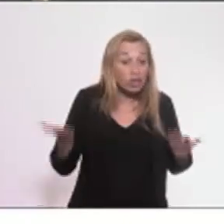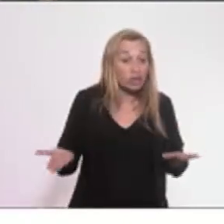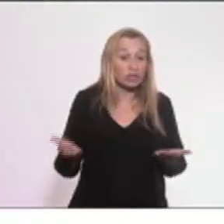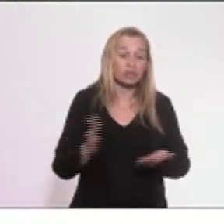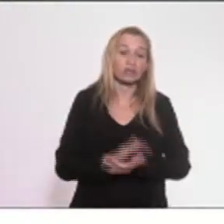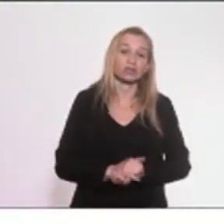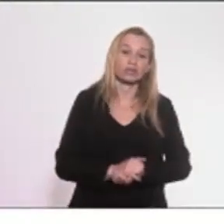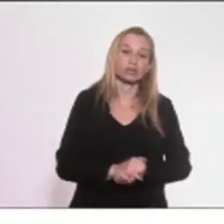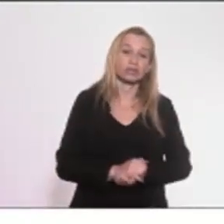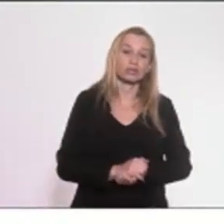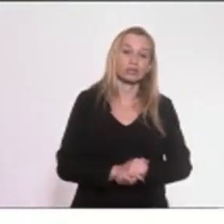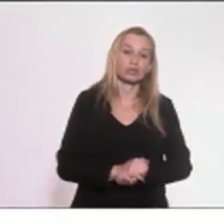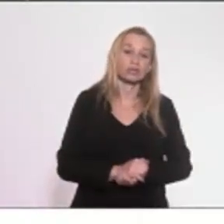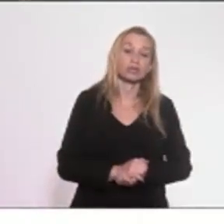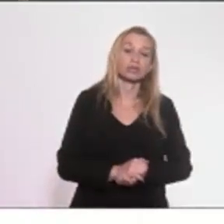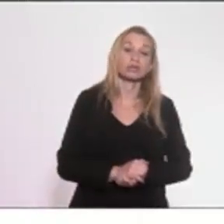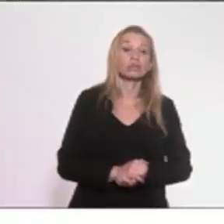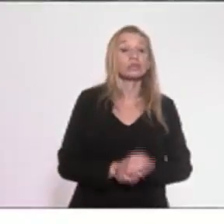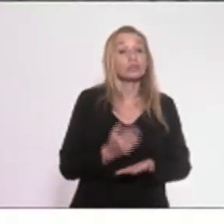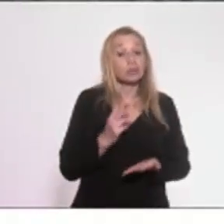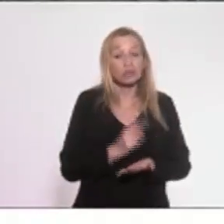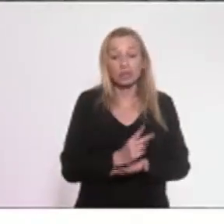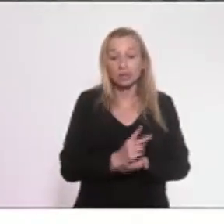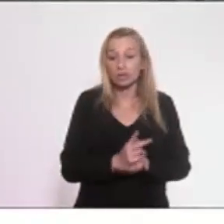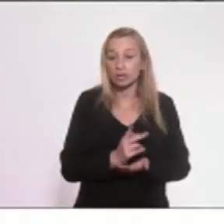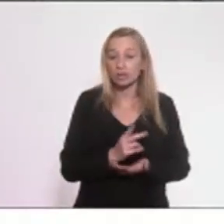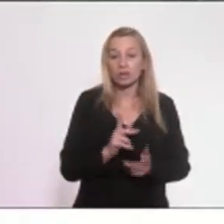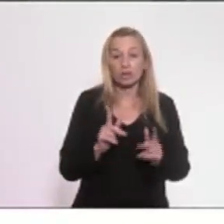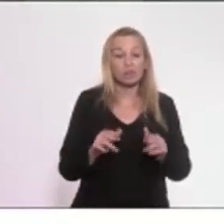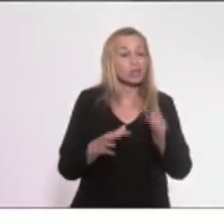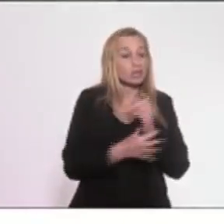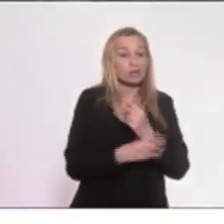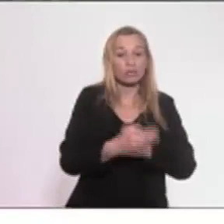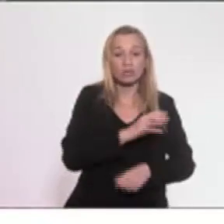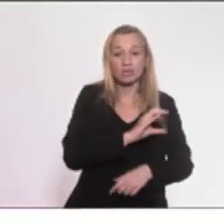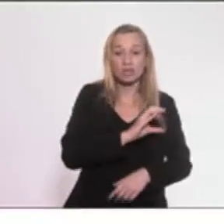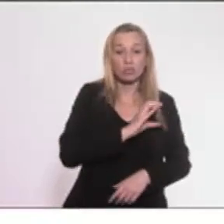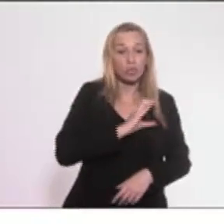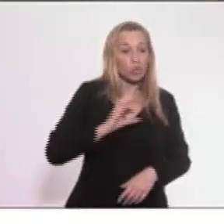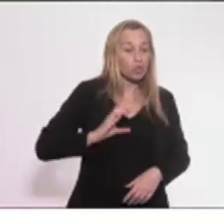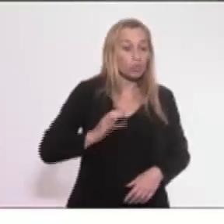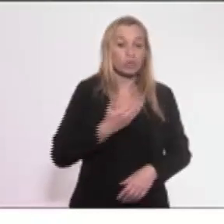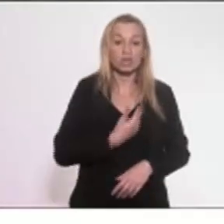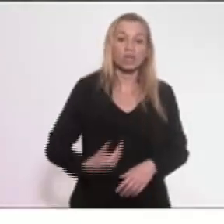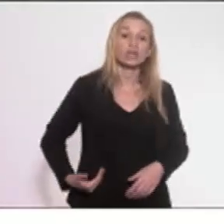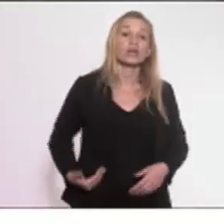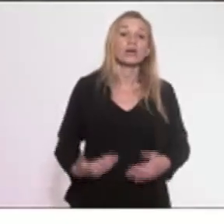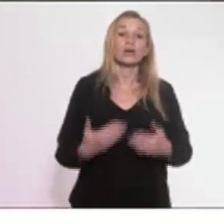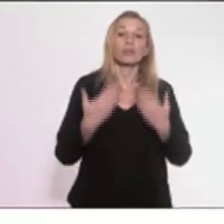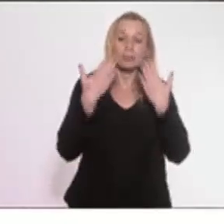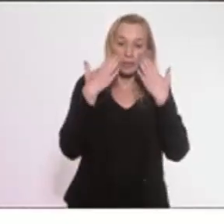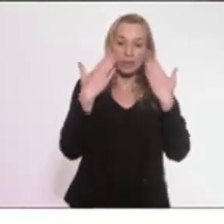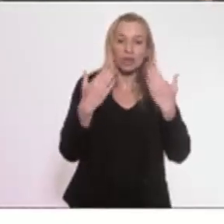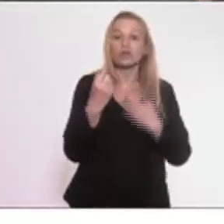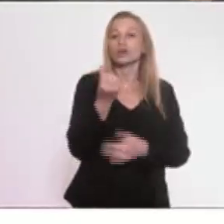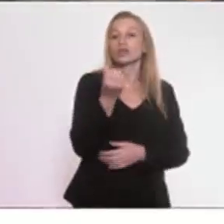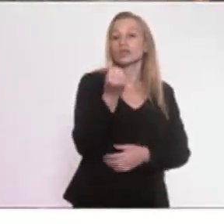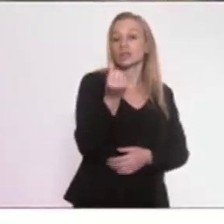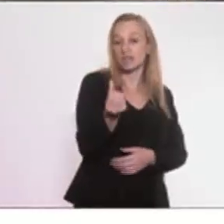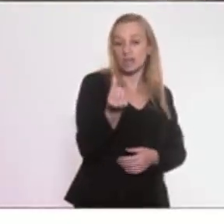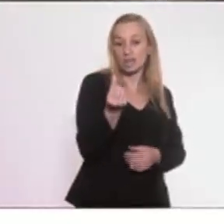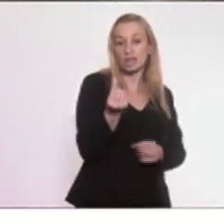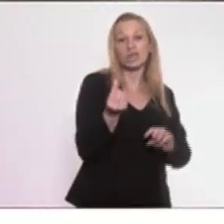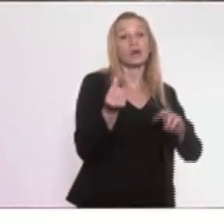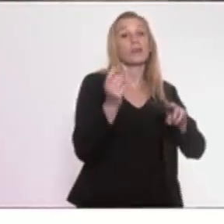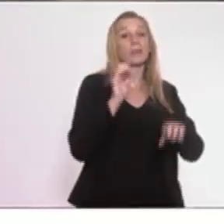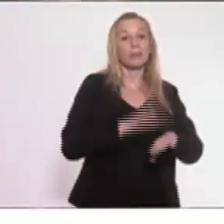E, no mesmo intuito, a Comissão de Segurança Pública apresentou 6 emendas, através do seu presidente, mais